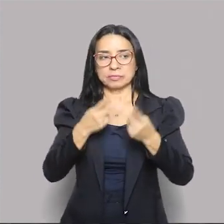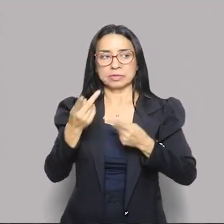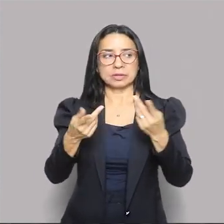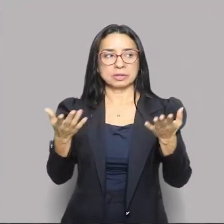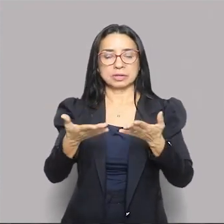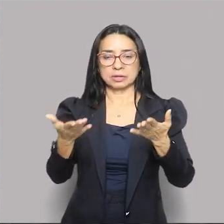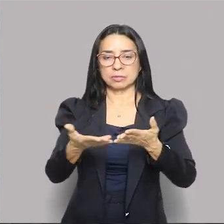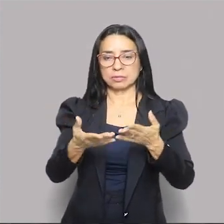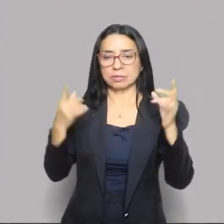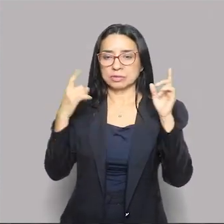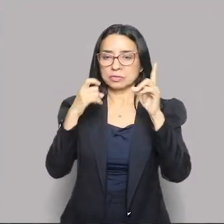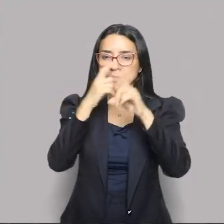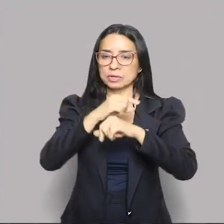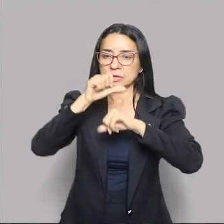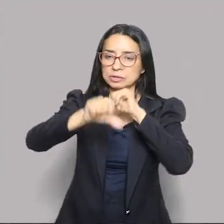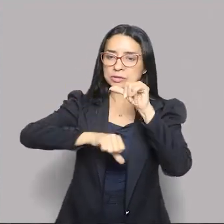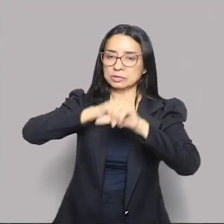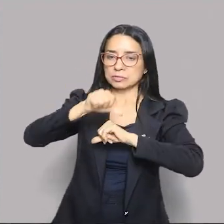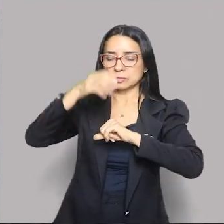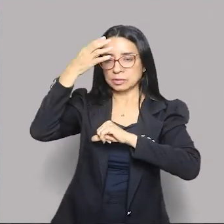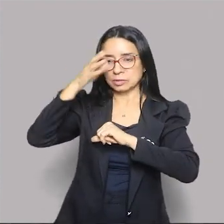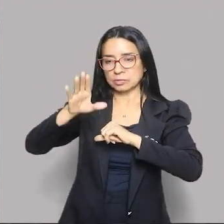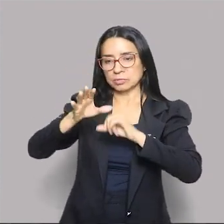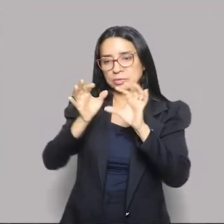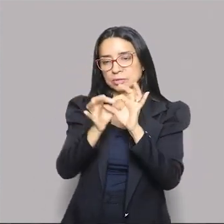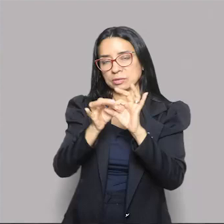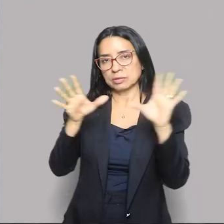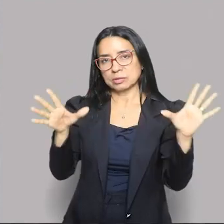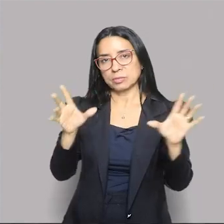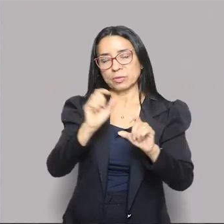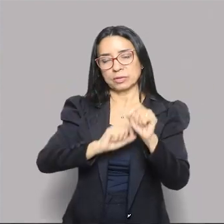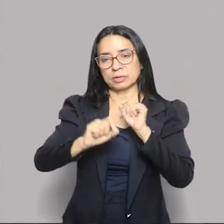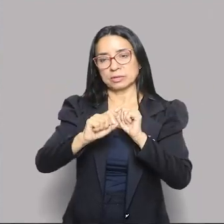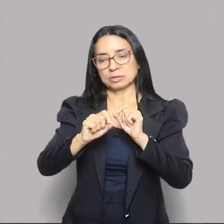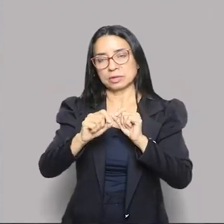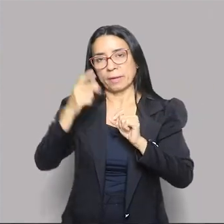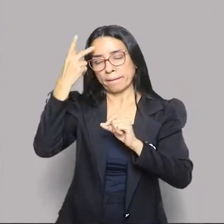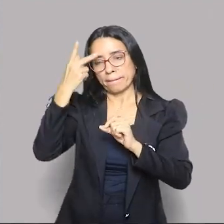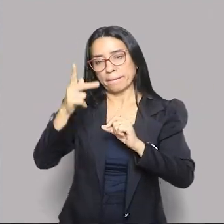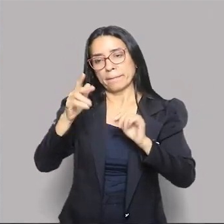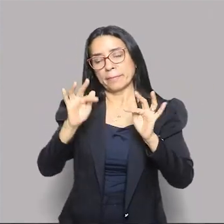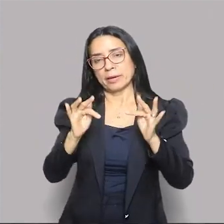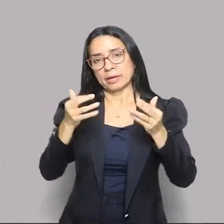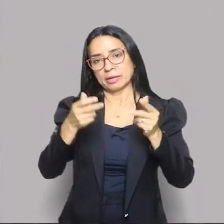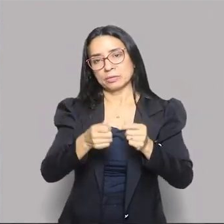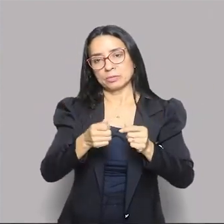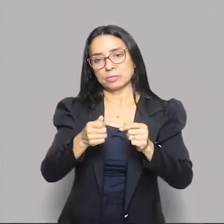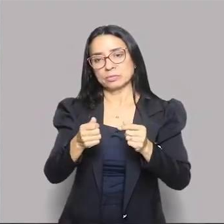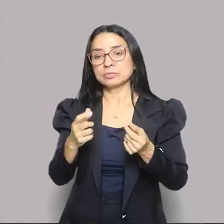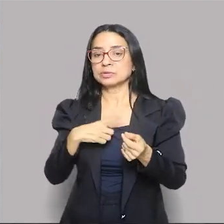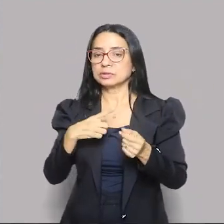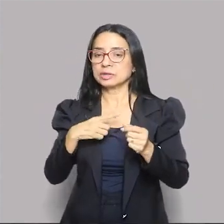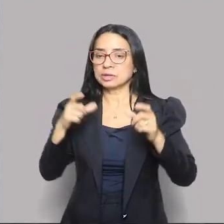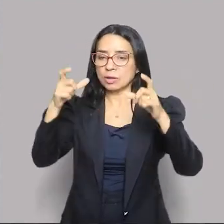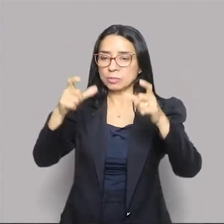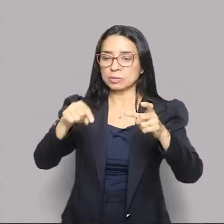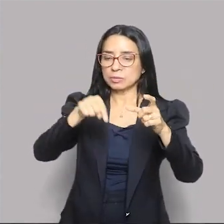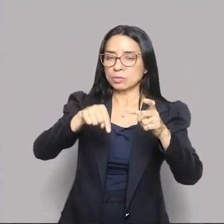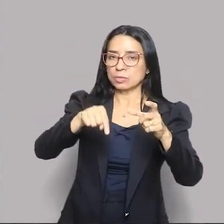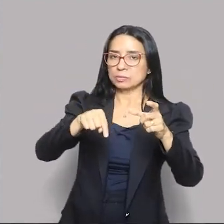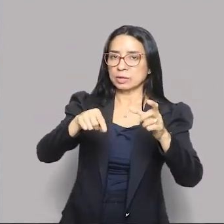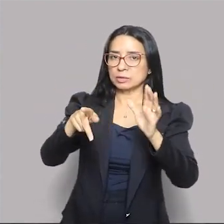tornar essa cultura mais democrática e para todos é que ela se concentra em algumas partes do país,